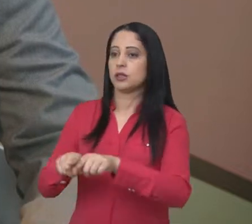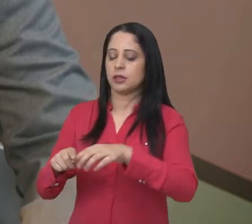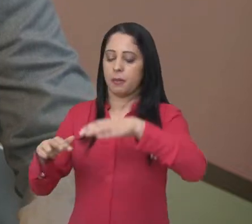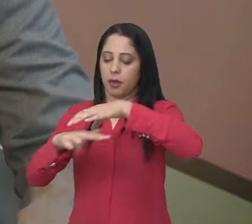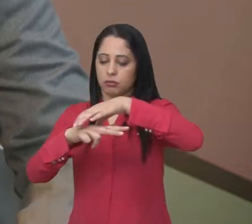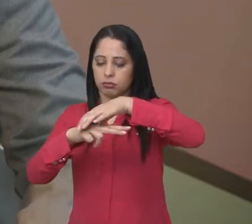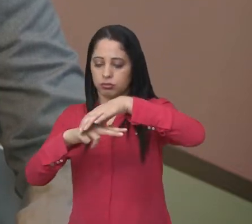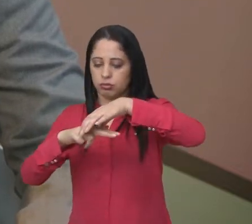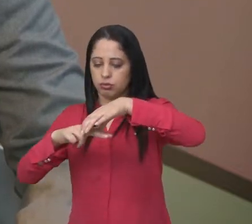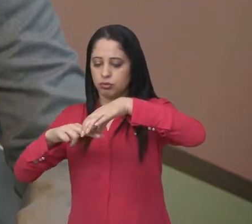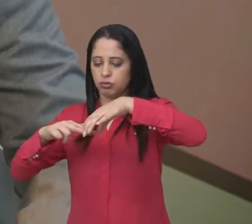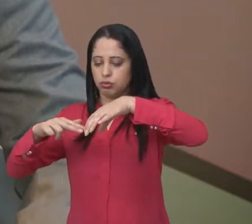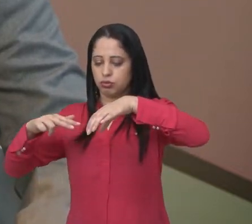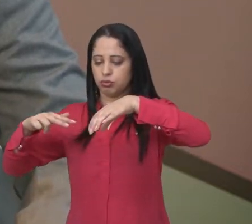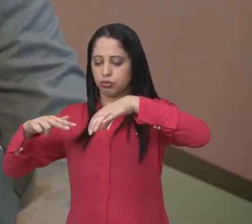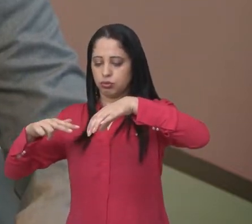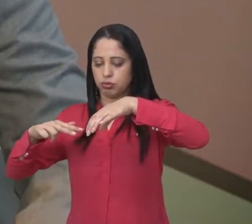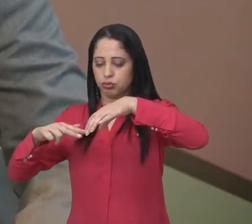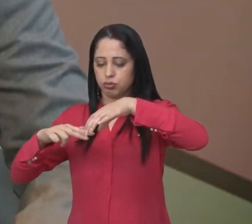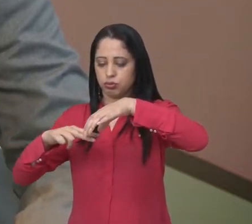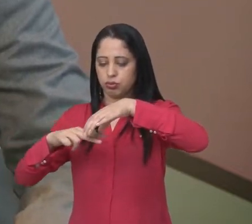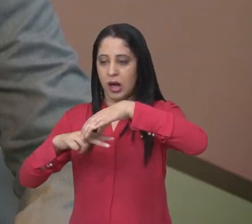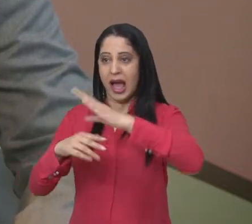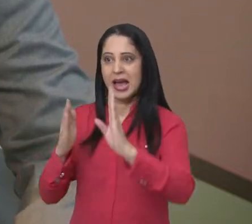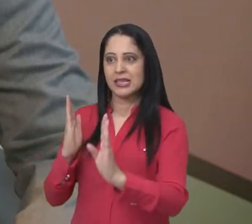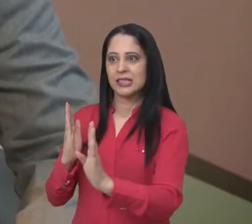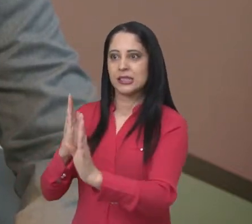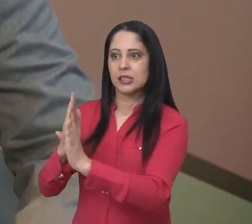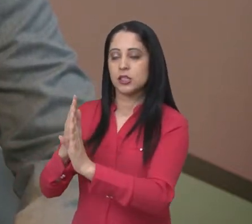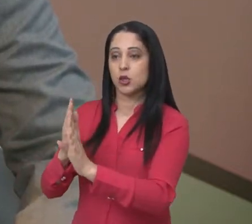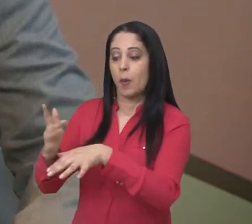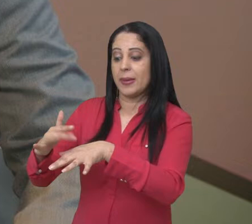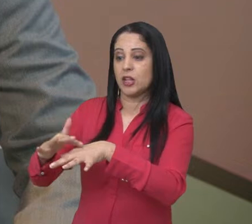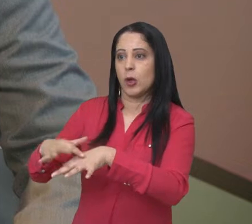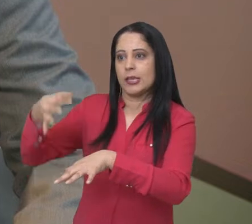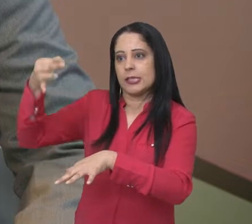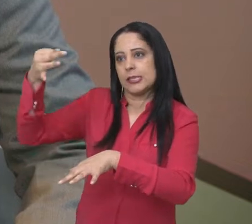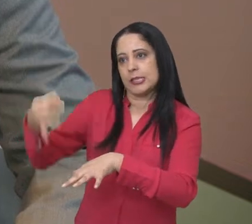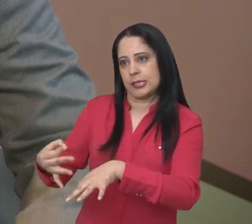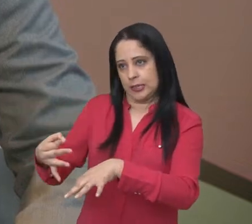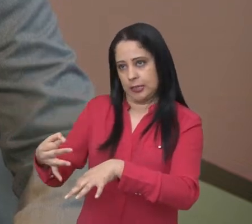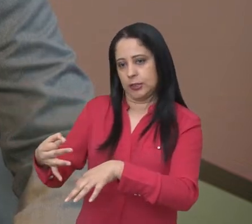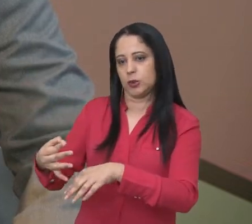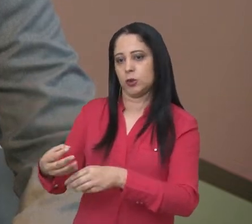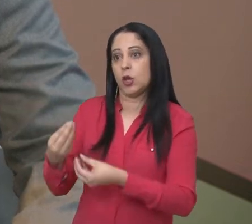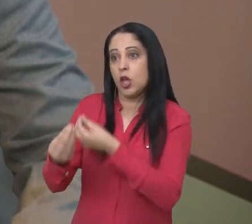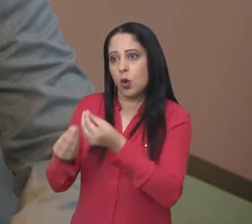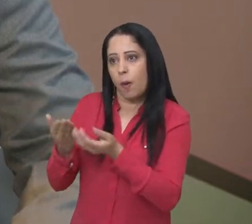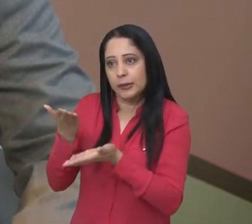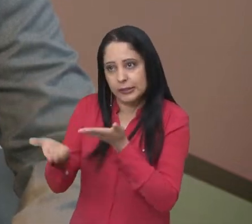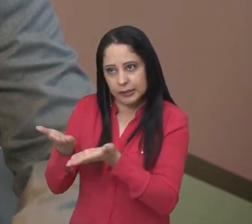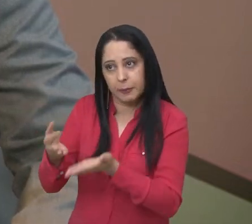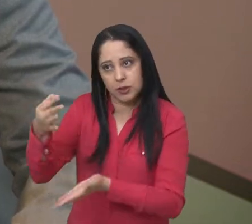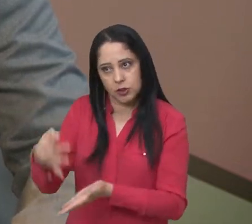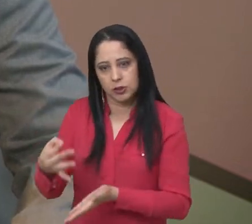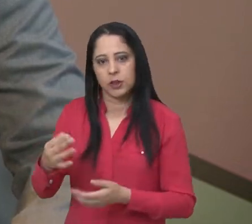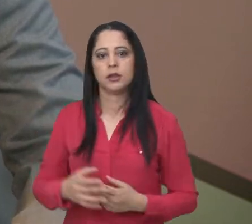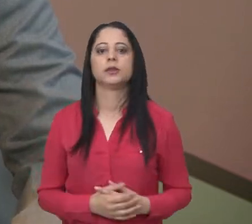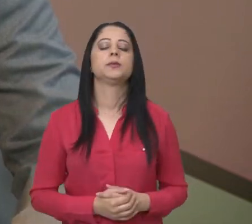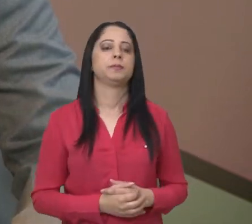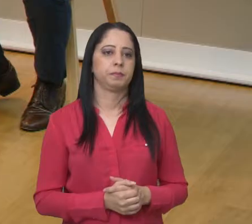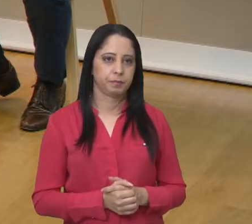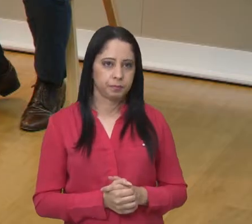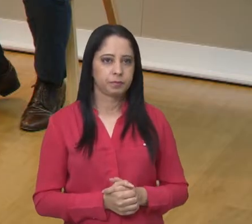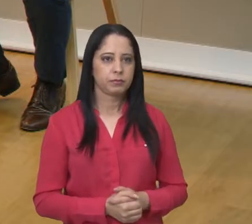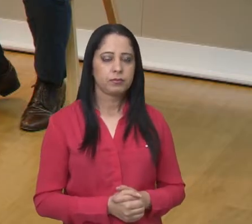consegue dizer com exatidão aonde é o problema e como que a gente vai delinear esse tratamento do paciente. Tá certo,